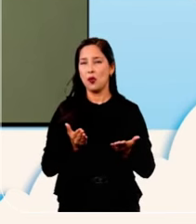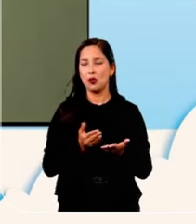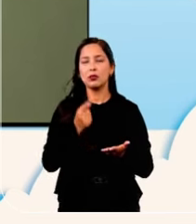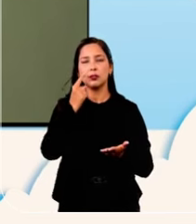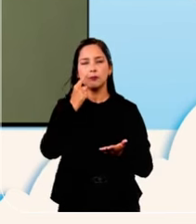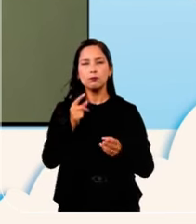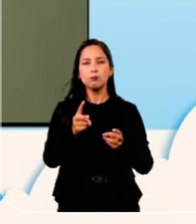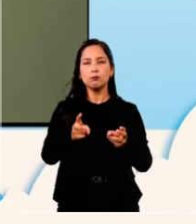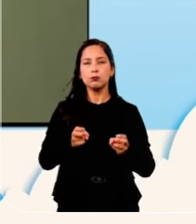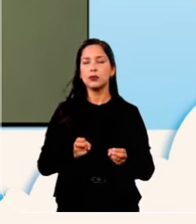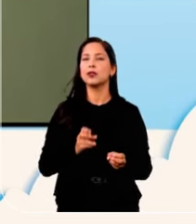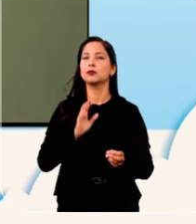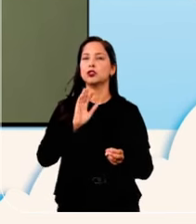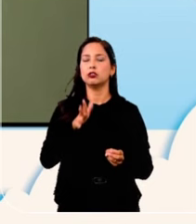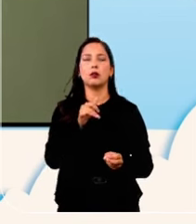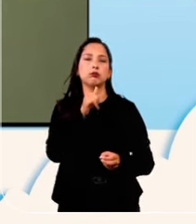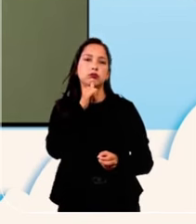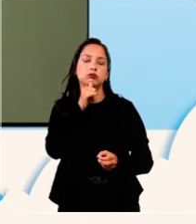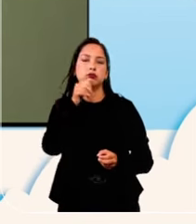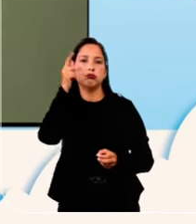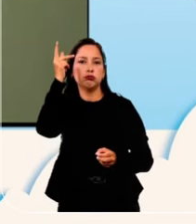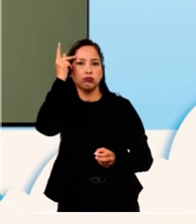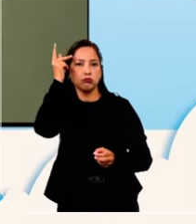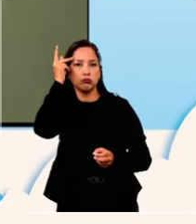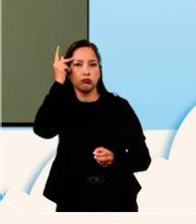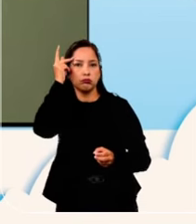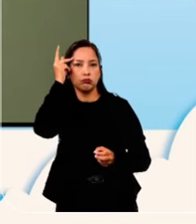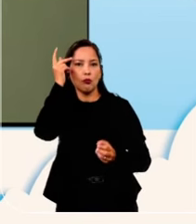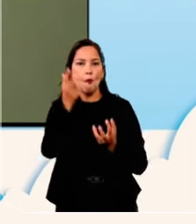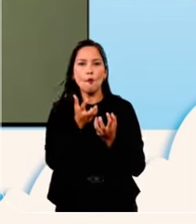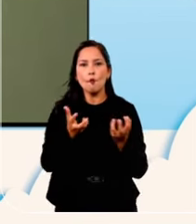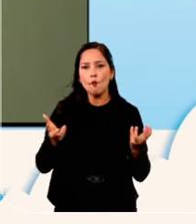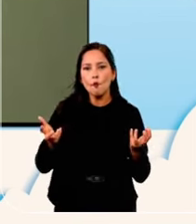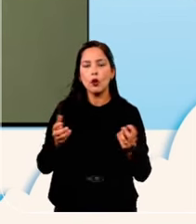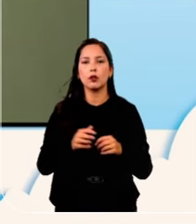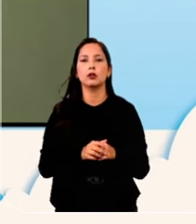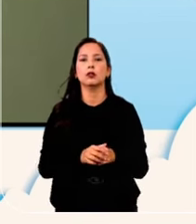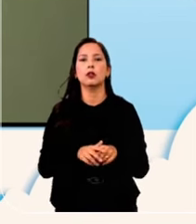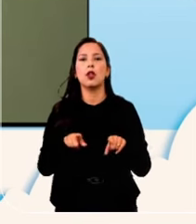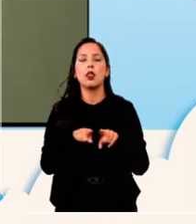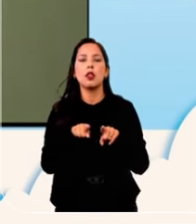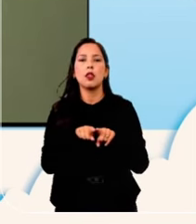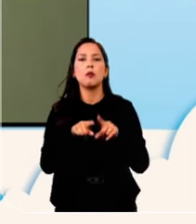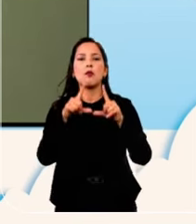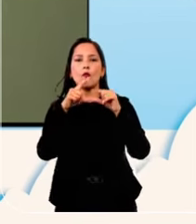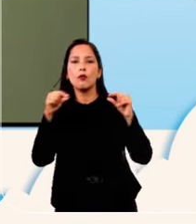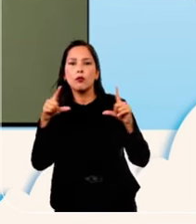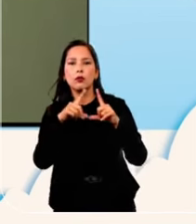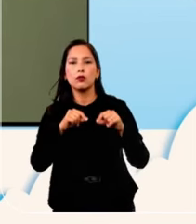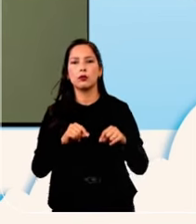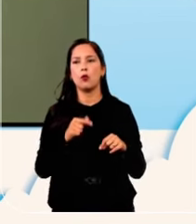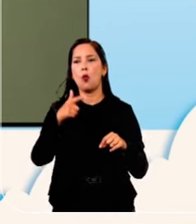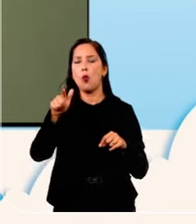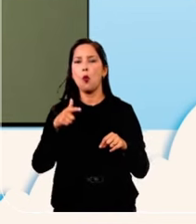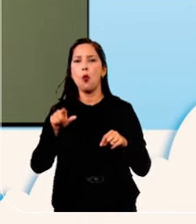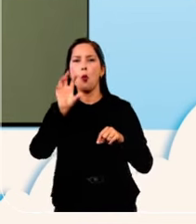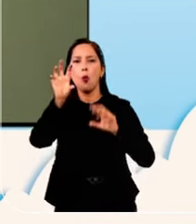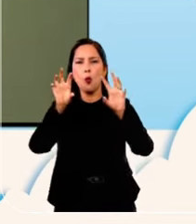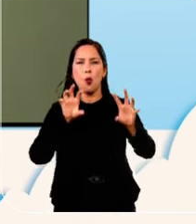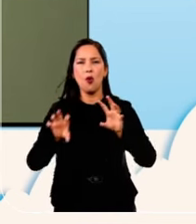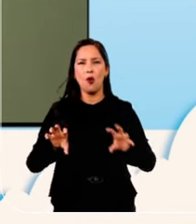nas secas em São Paulo, em Brasília e em outras regiões Nós corremos o risco de ter conflitos